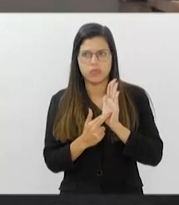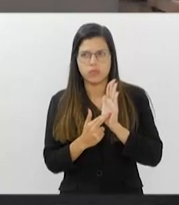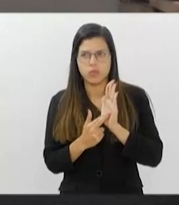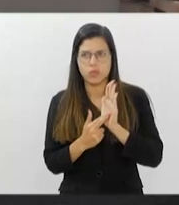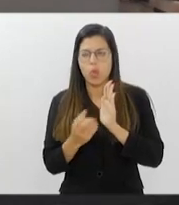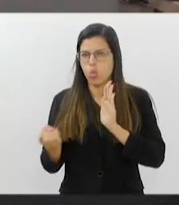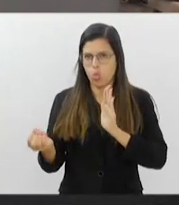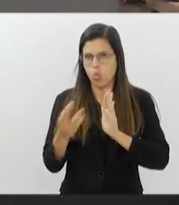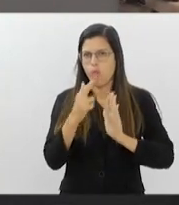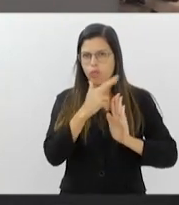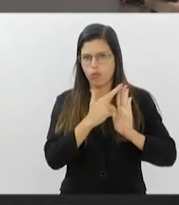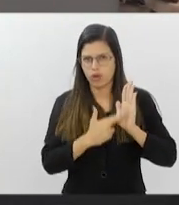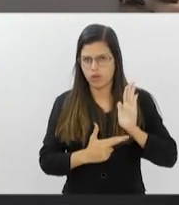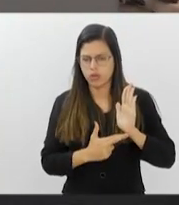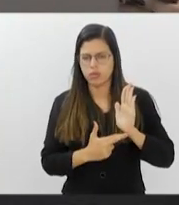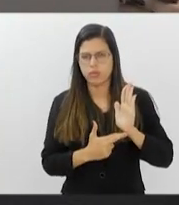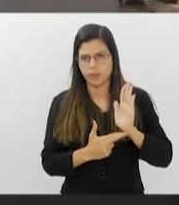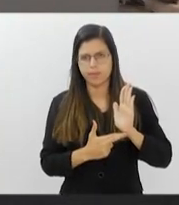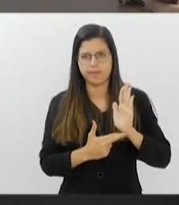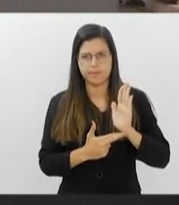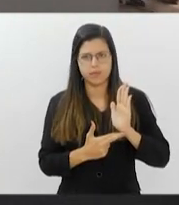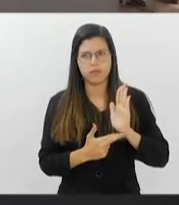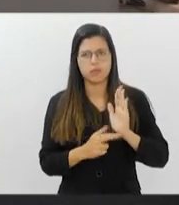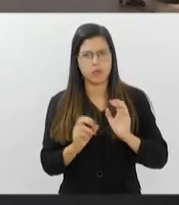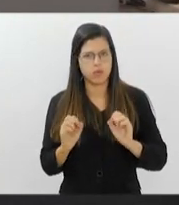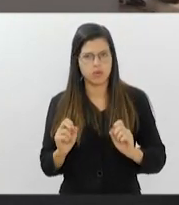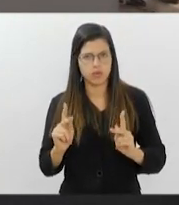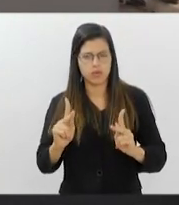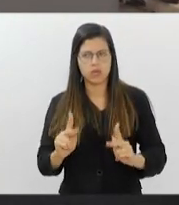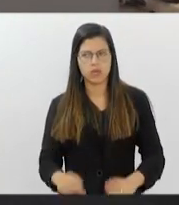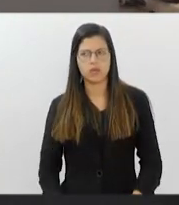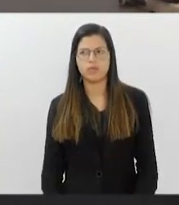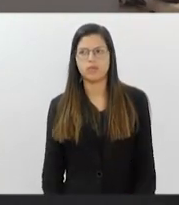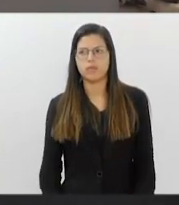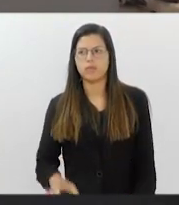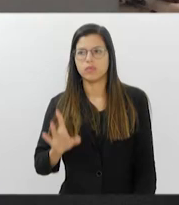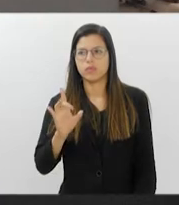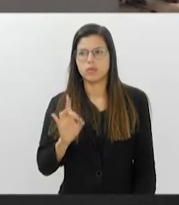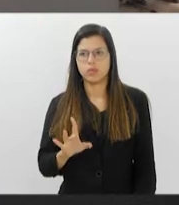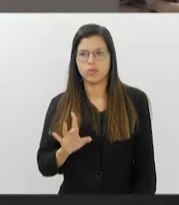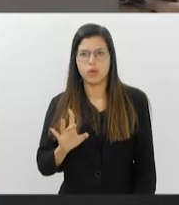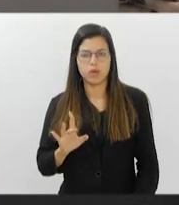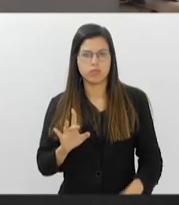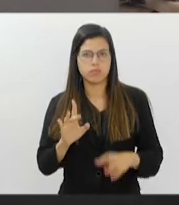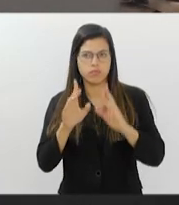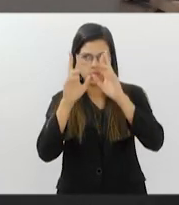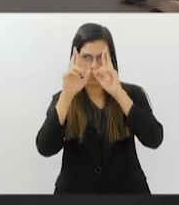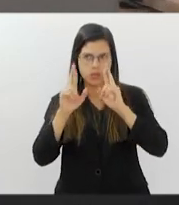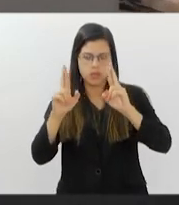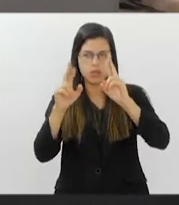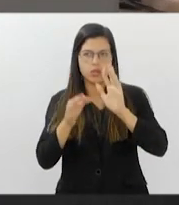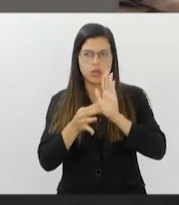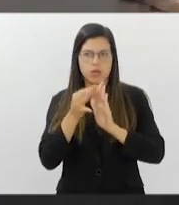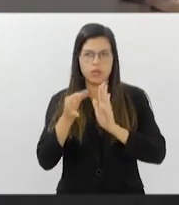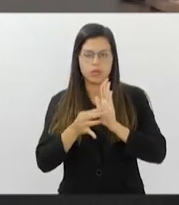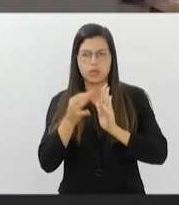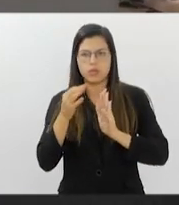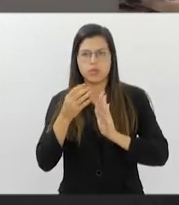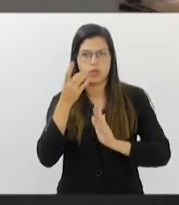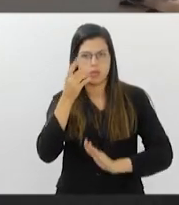Como novo relator. Tá, ok. É só para respeitar o parecer do deputado Amorim.